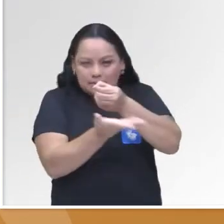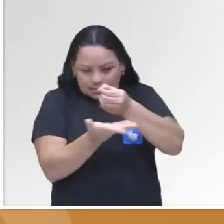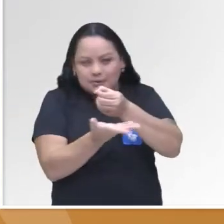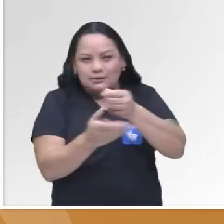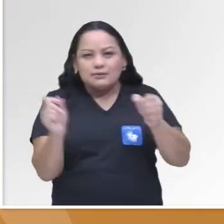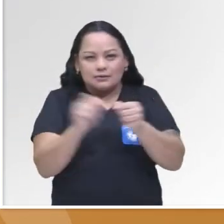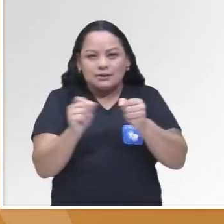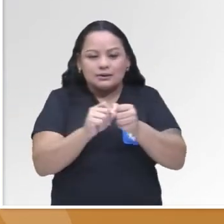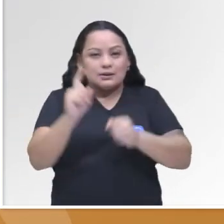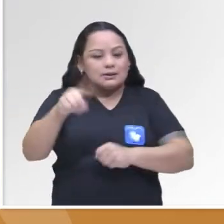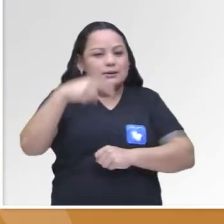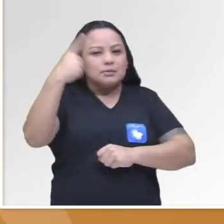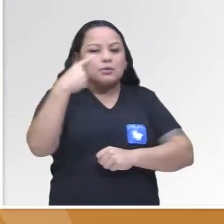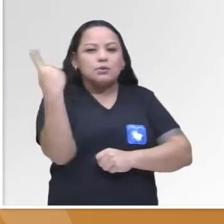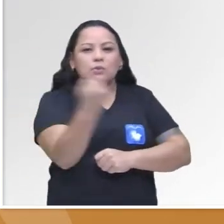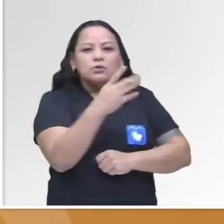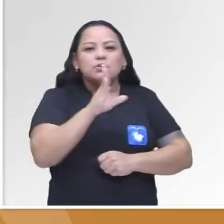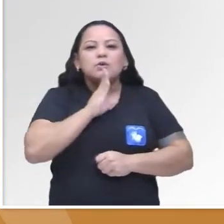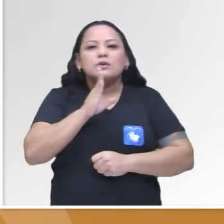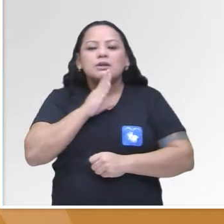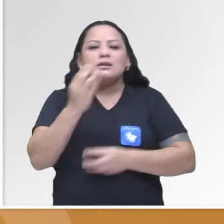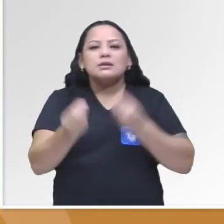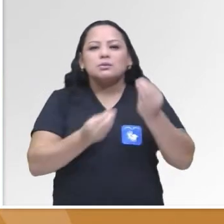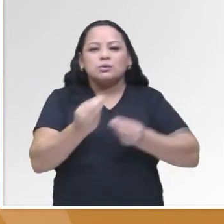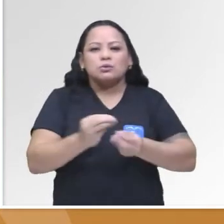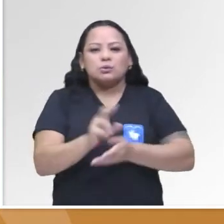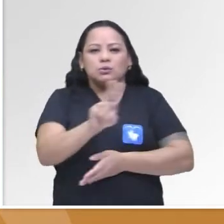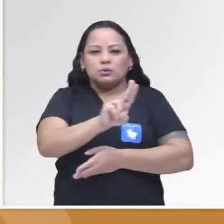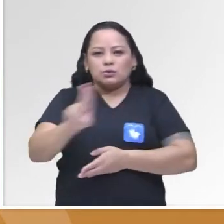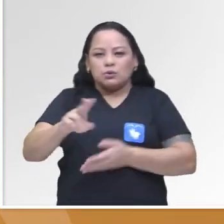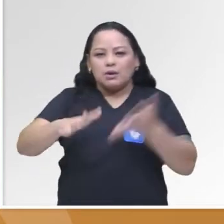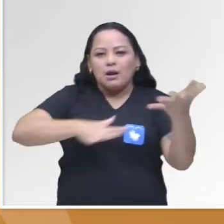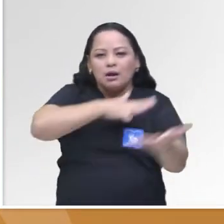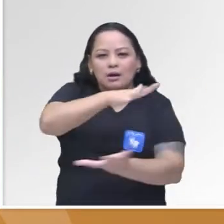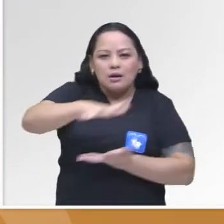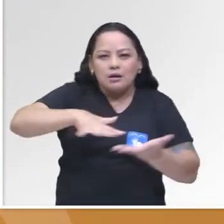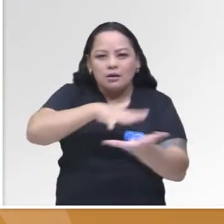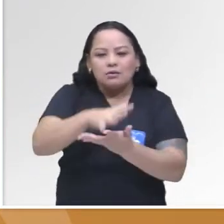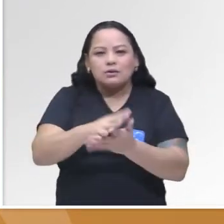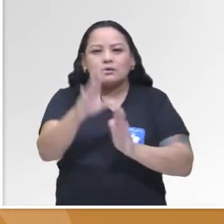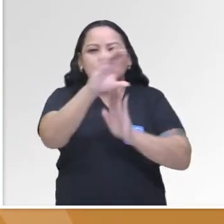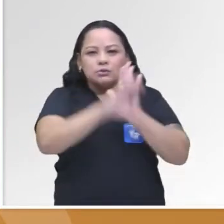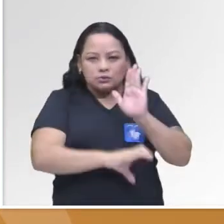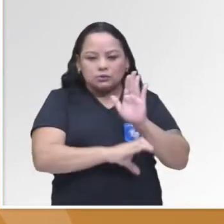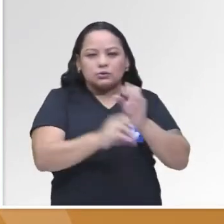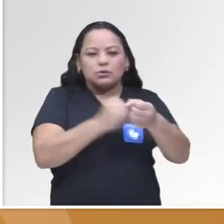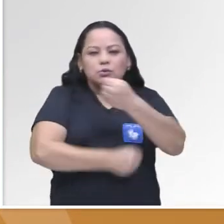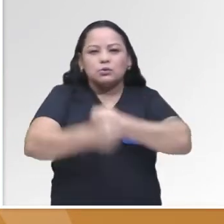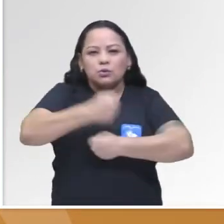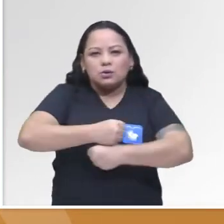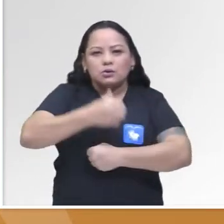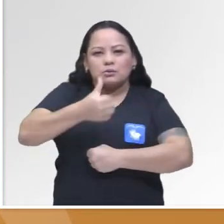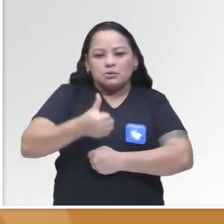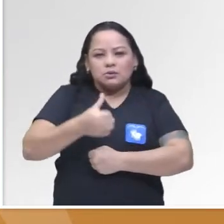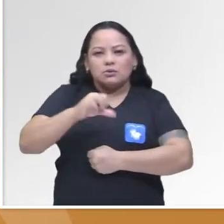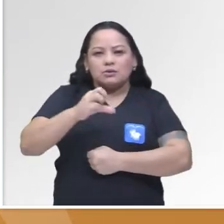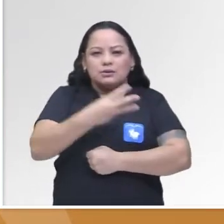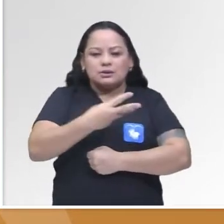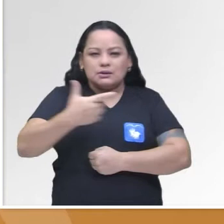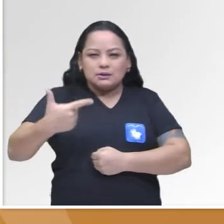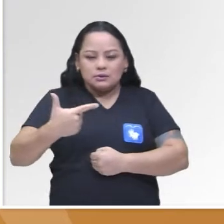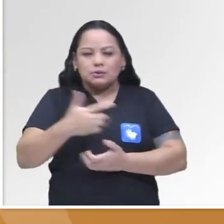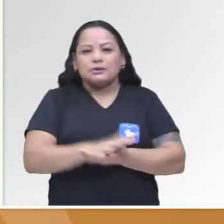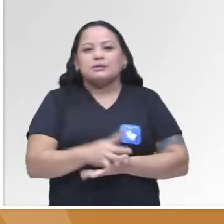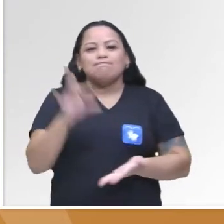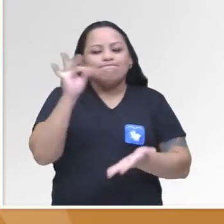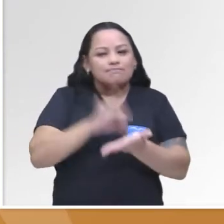daqui a pouco a gente veja, tá, a chamada Revolução Constitucionalista de 1932, Então,